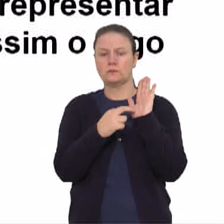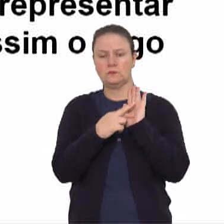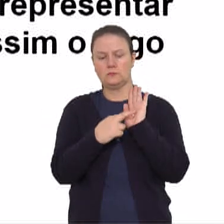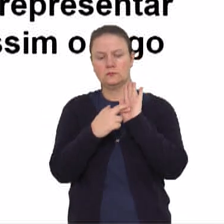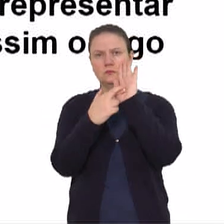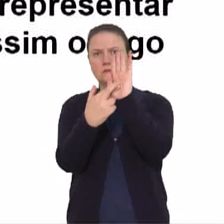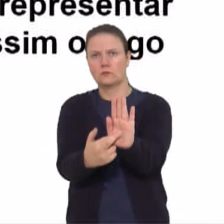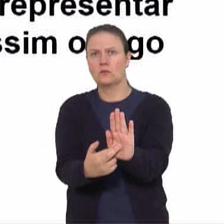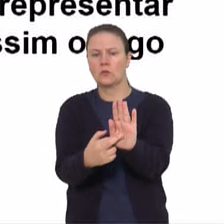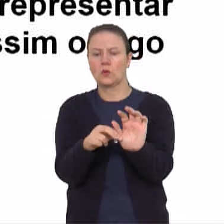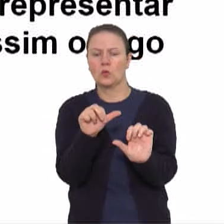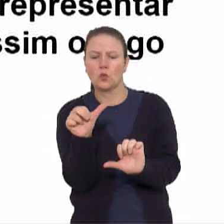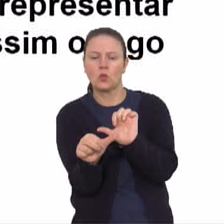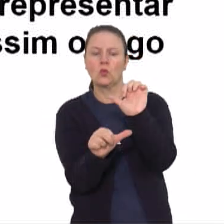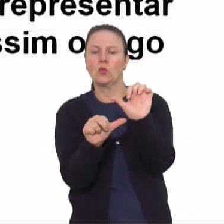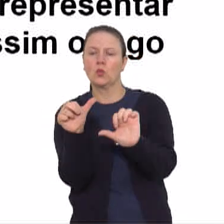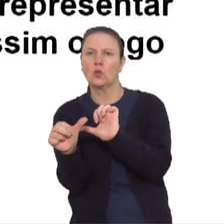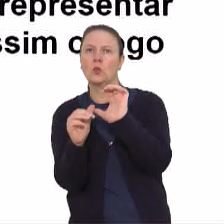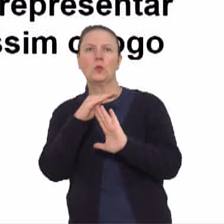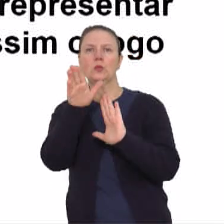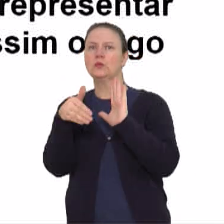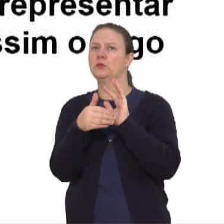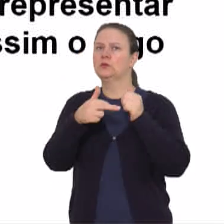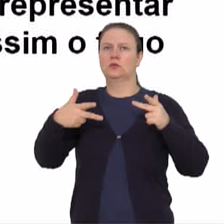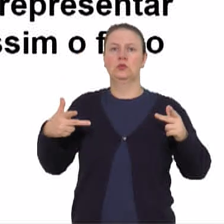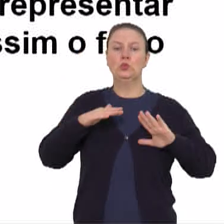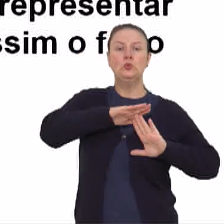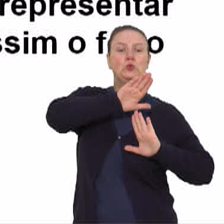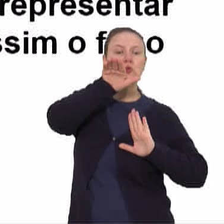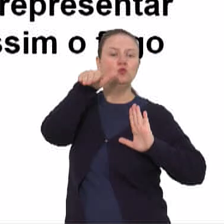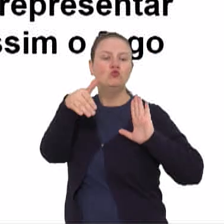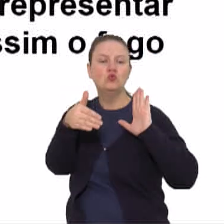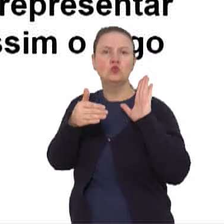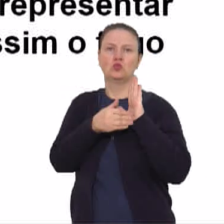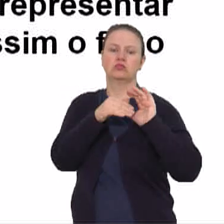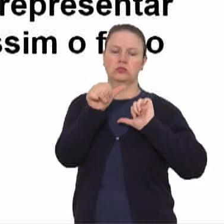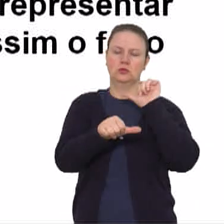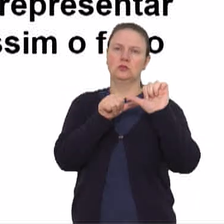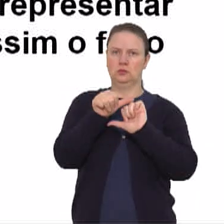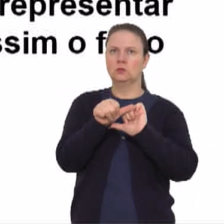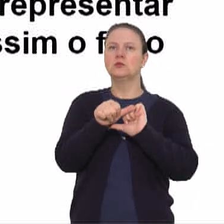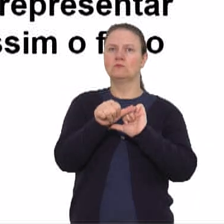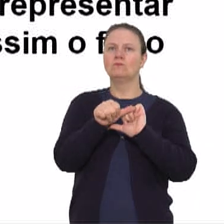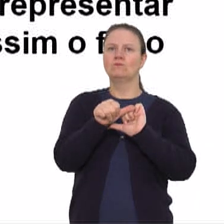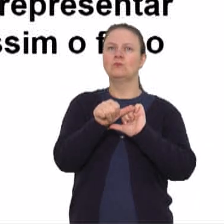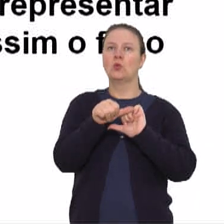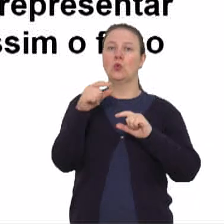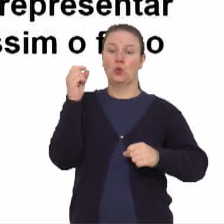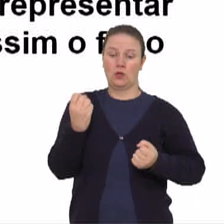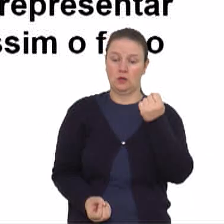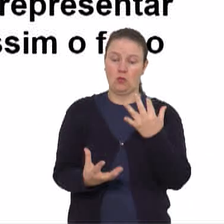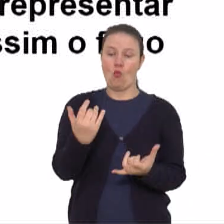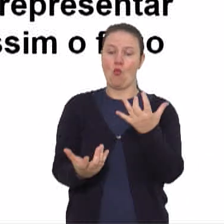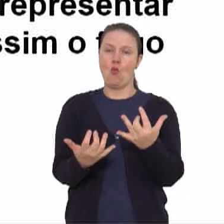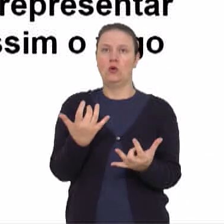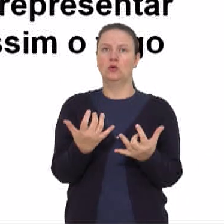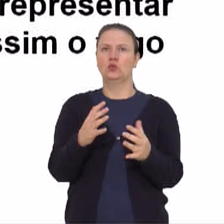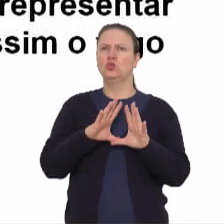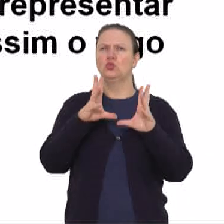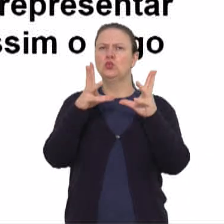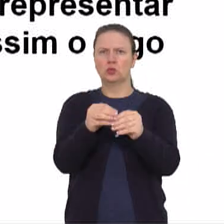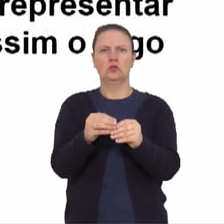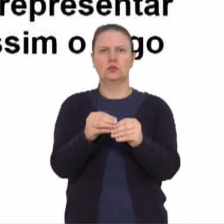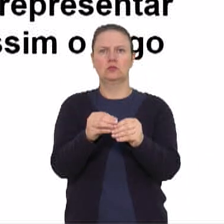representa a transformação de tudo. Tudo se transforma pelo fogo e, também, toda a matéria queima, pega